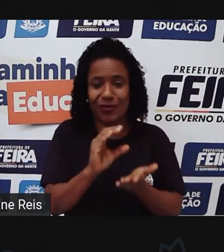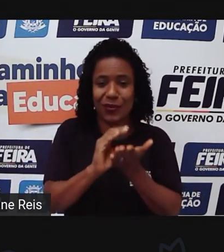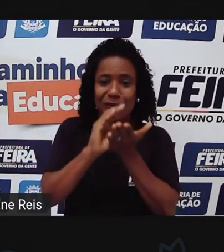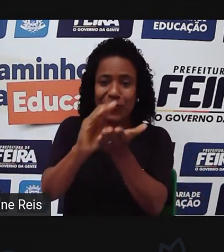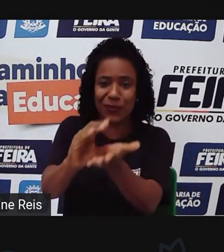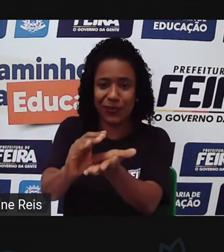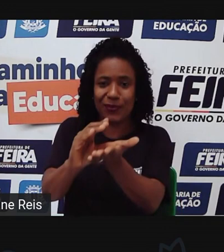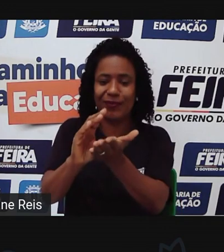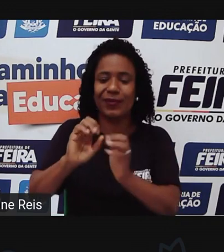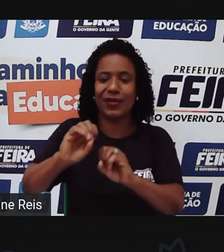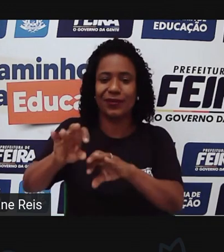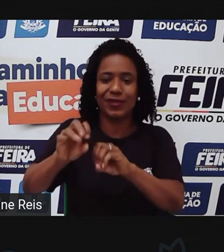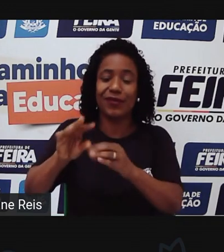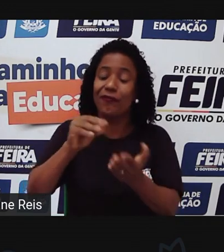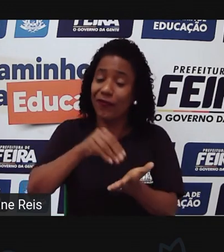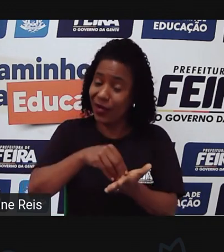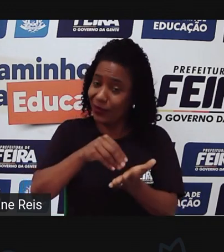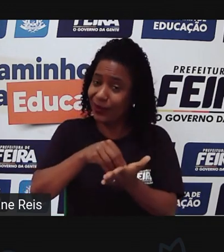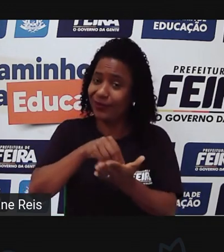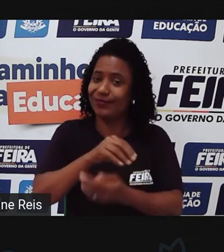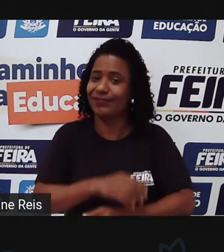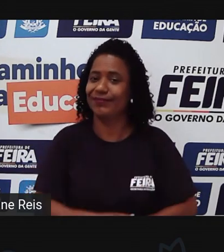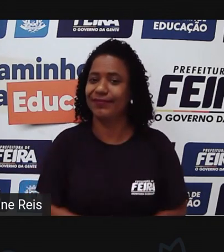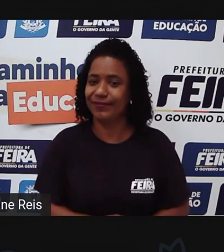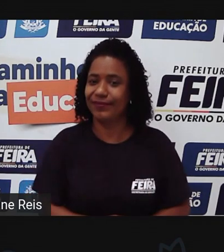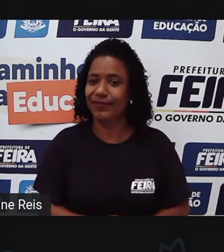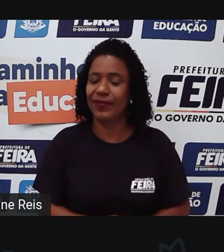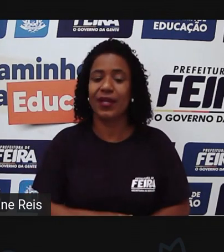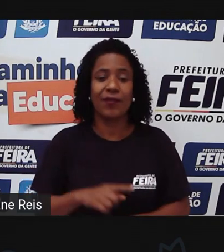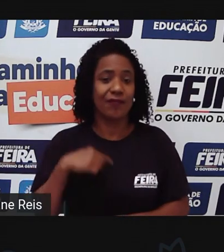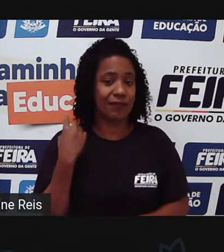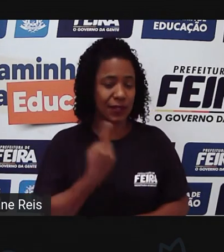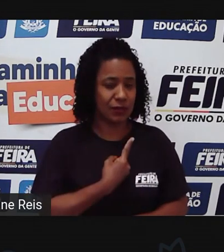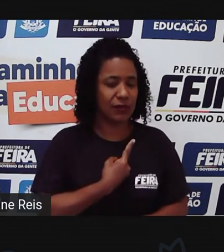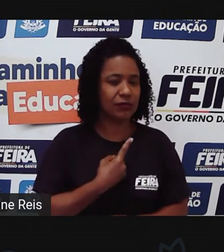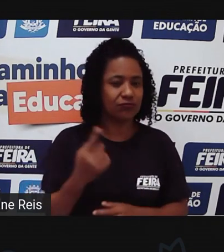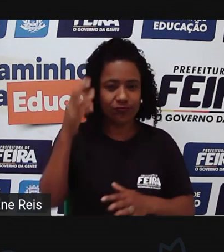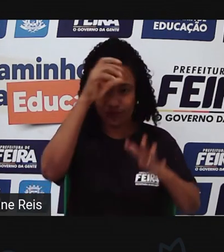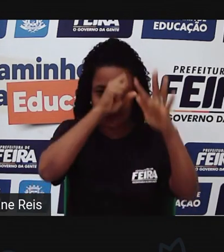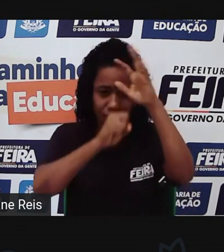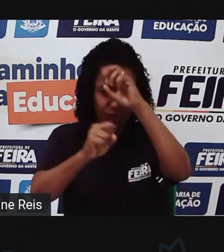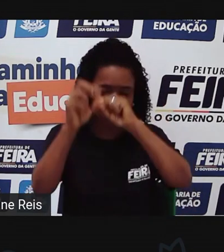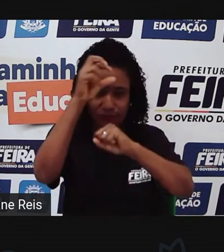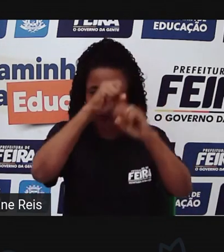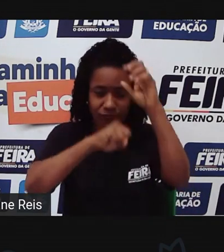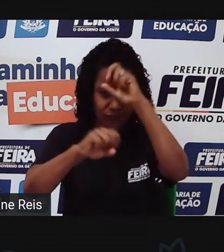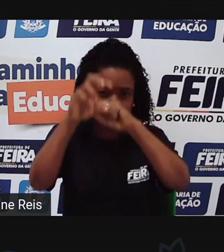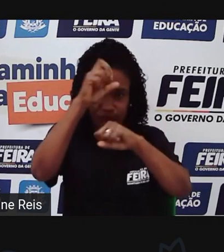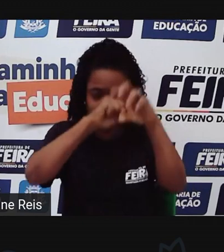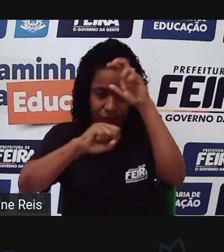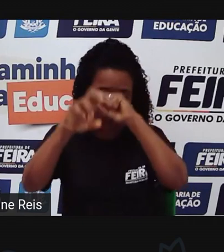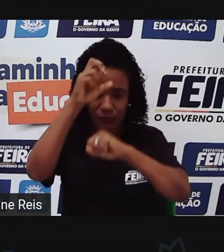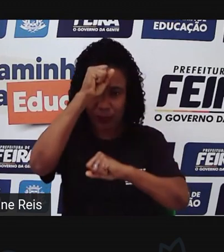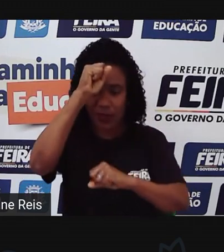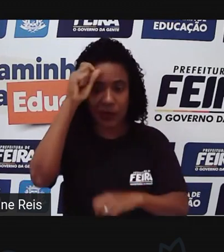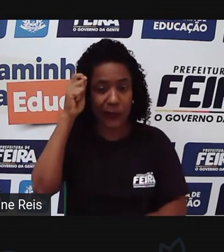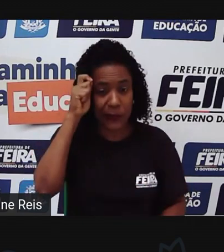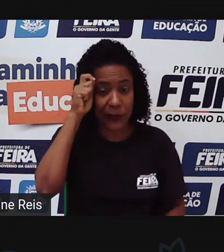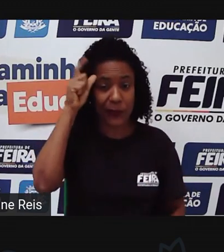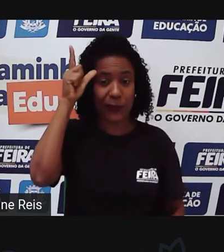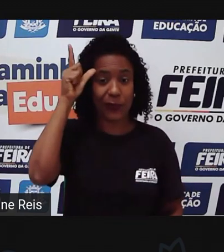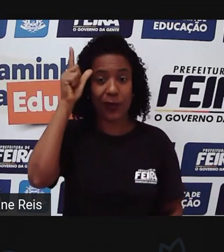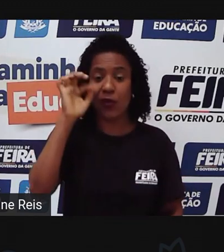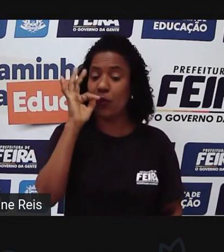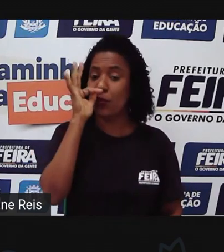botem na cabeça, pensem, que quanto mais a gente sabe, mais a gente consegue alcançar novas possibilidades no